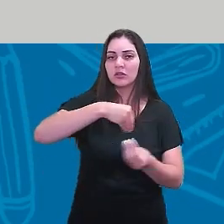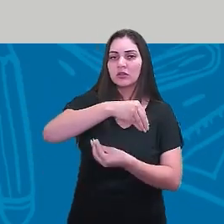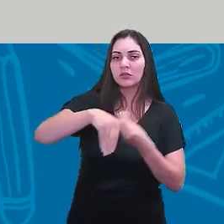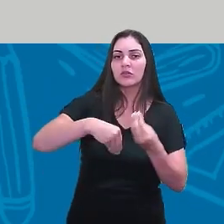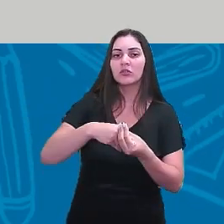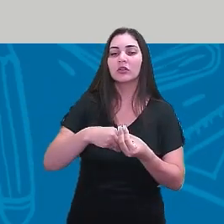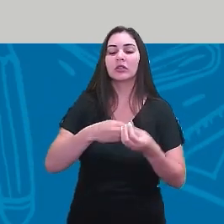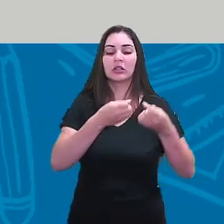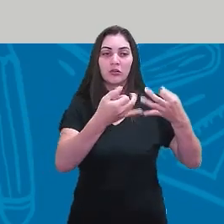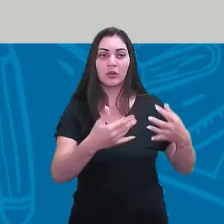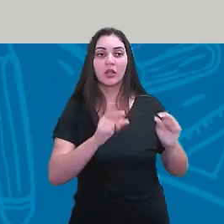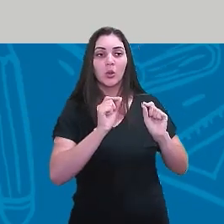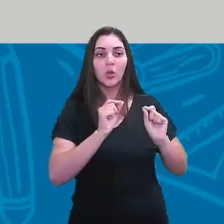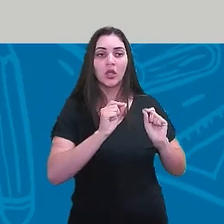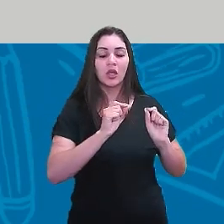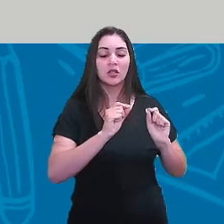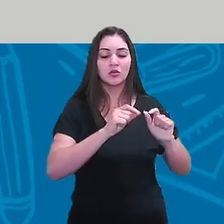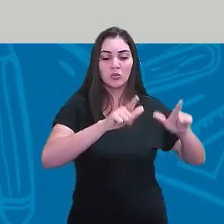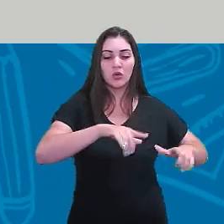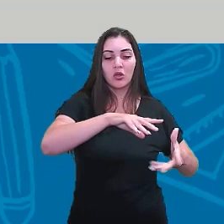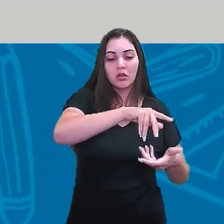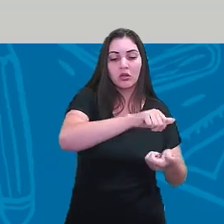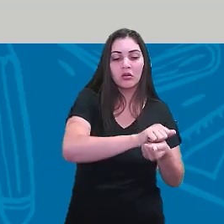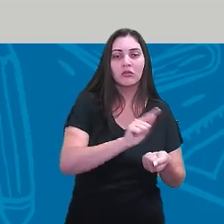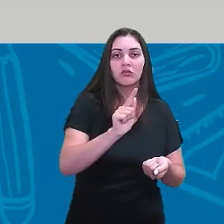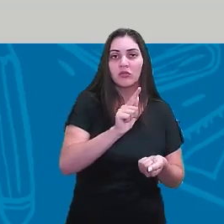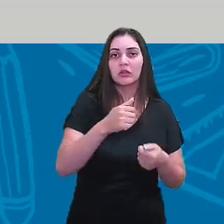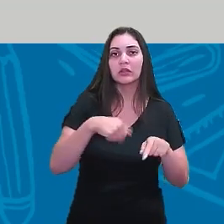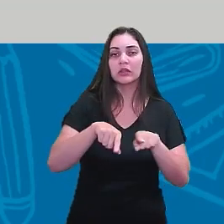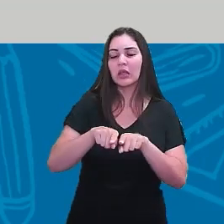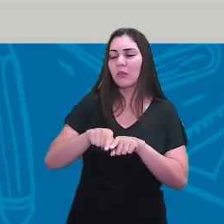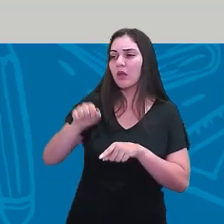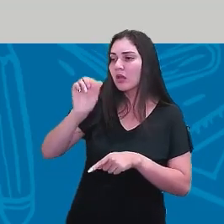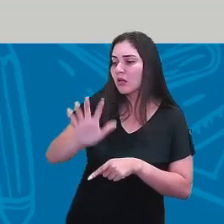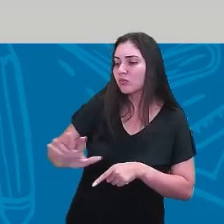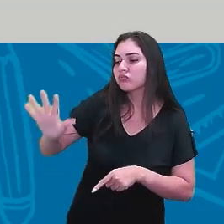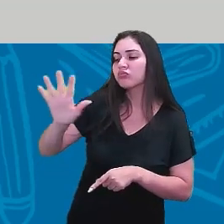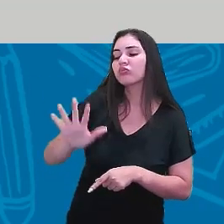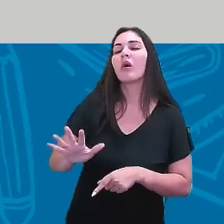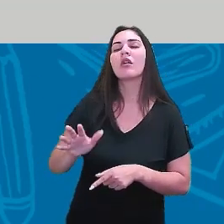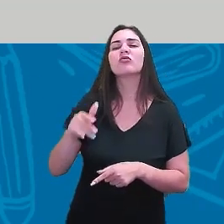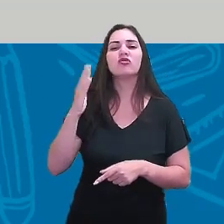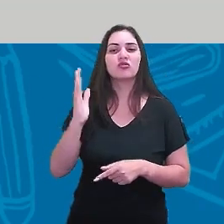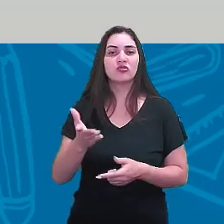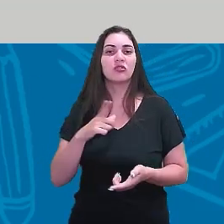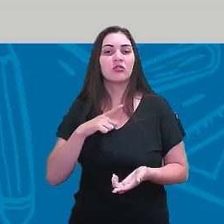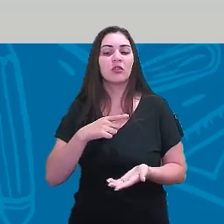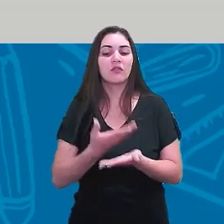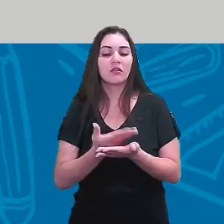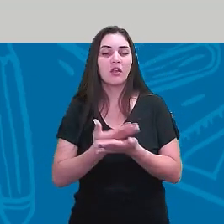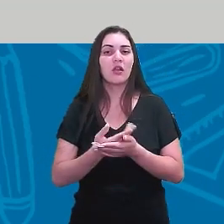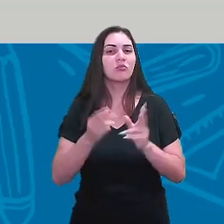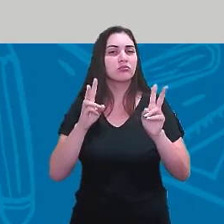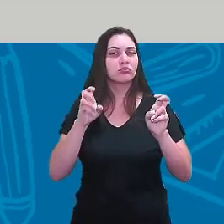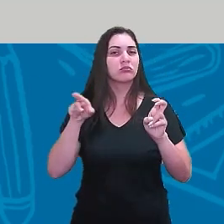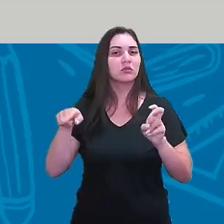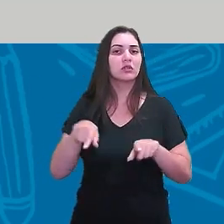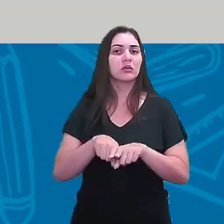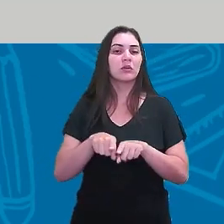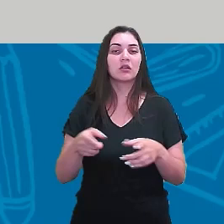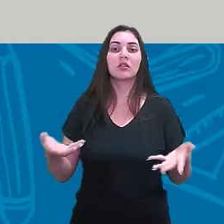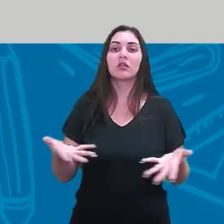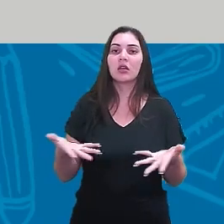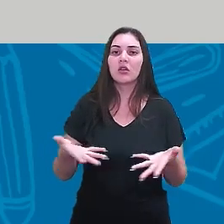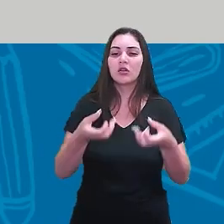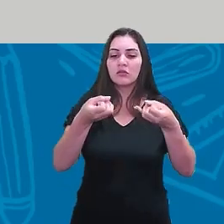espaço geográfico, a gente já deu aula sobre isso. Sobre paisagem, que a gente já deu aula sobre isso também, tá? E agora,